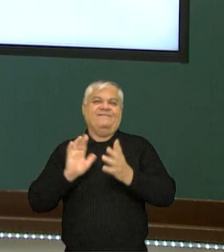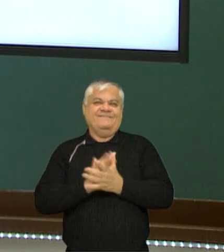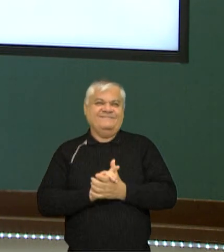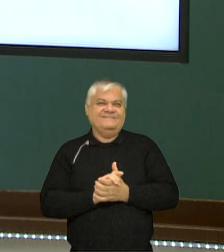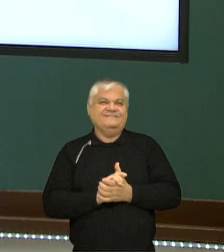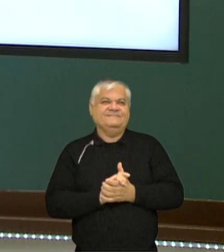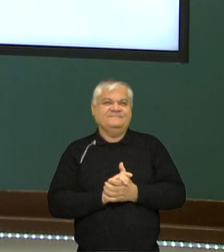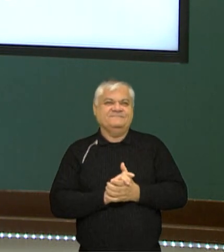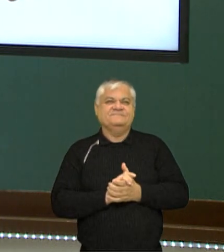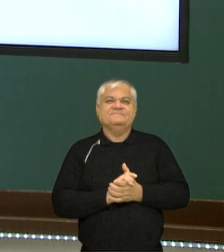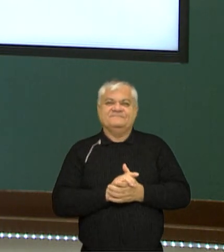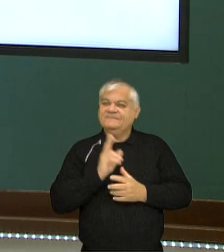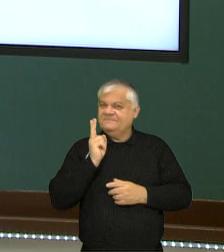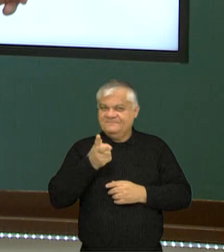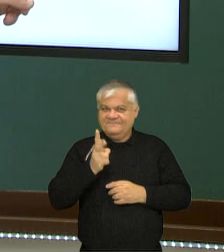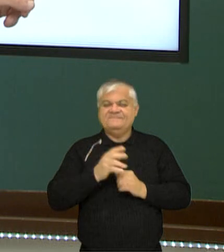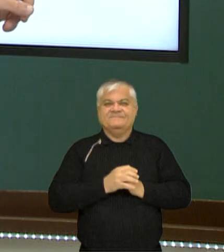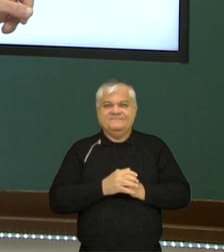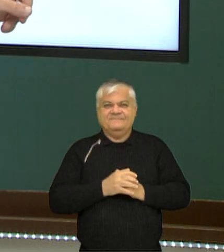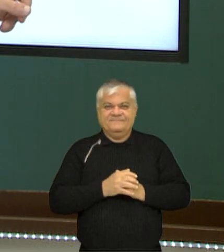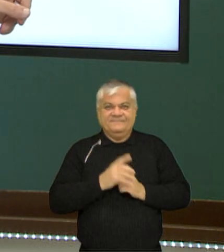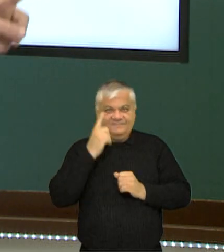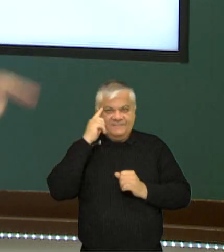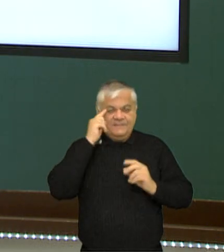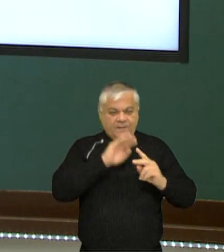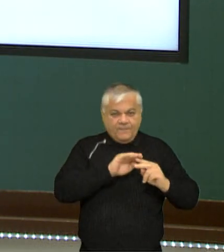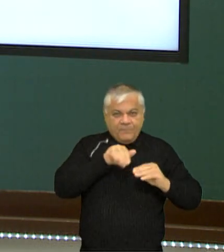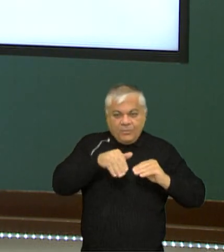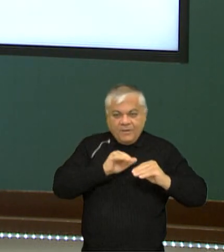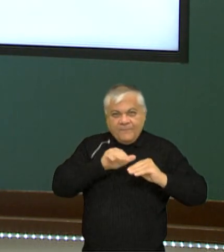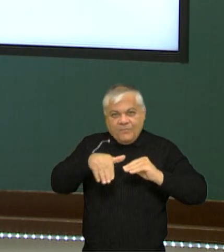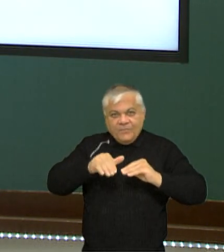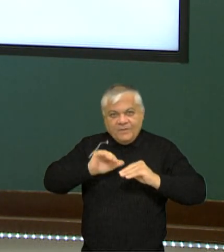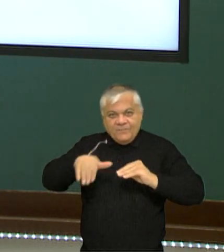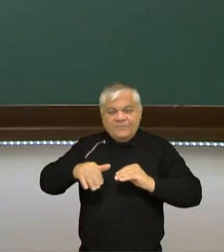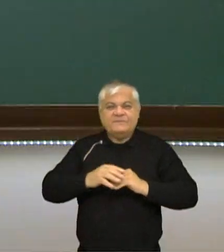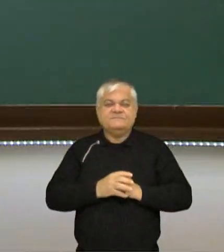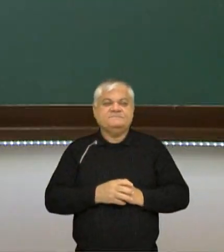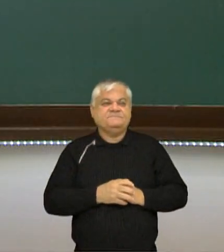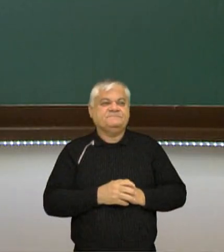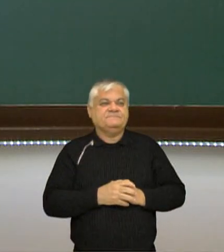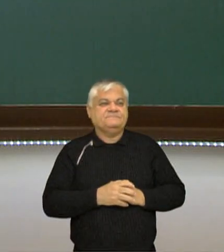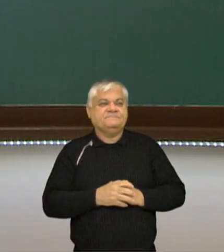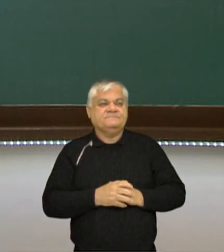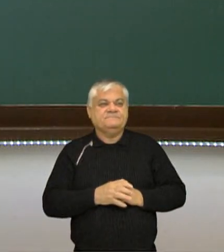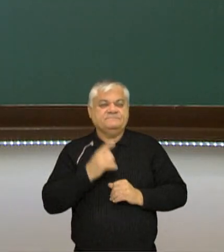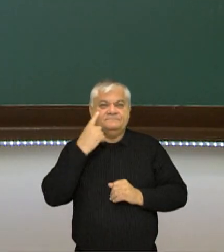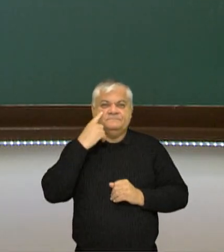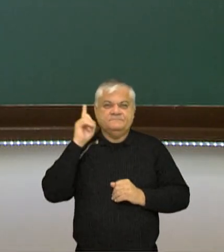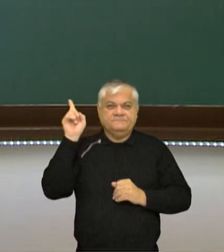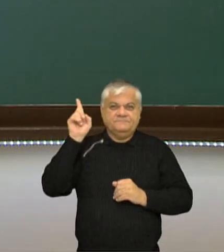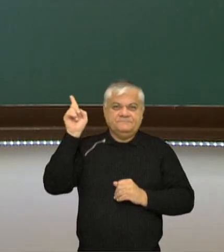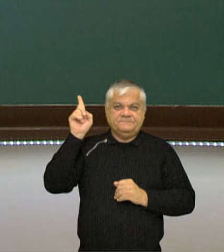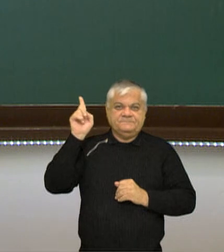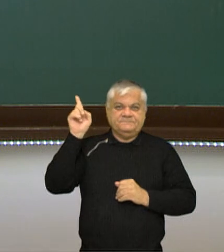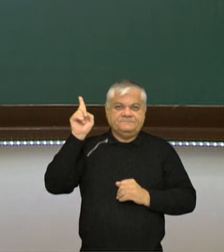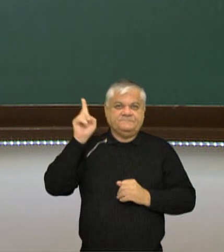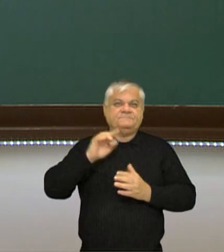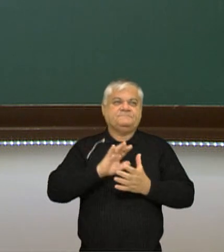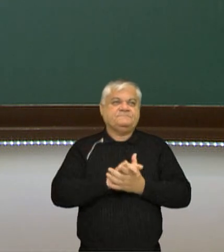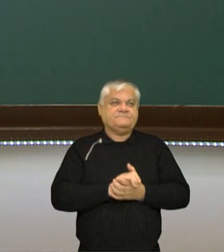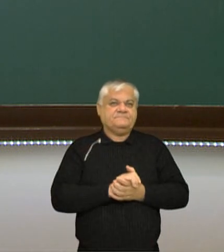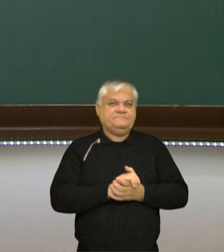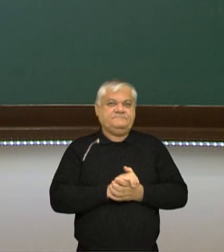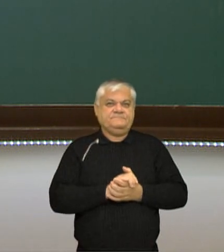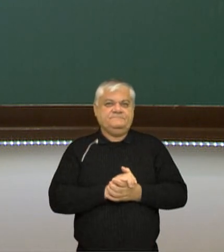pula outra, uma casa, pula outra, uma casa. Tá bom? Olha só. Esse aqui foi o tabuleiro